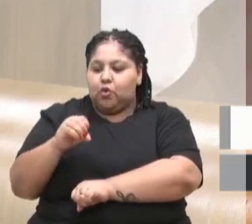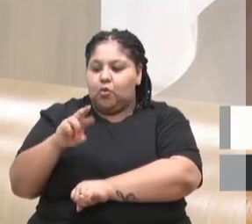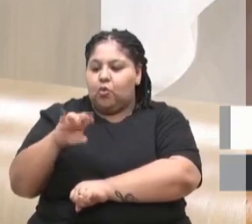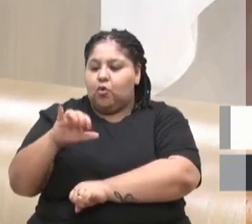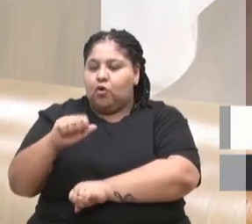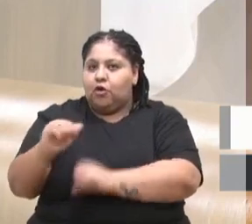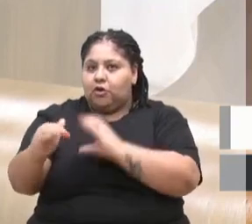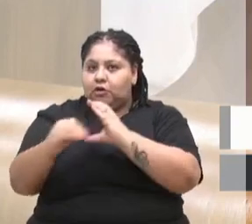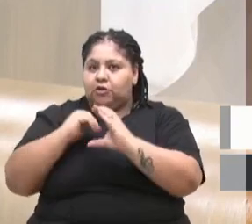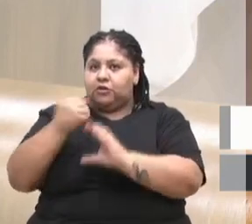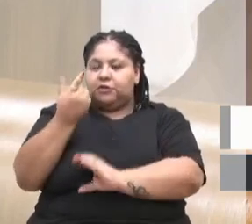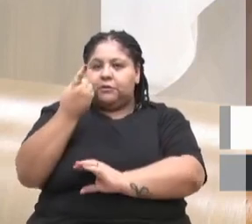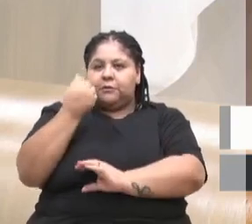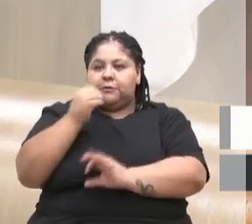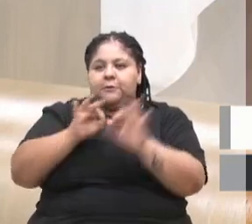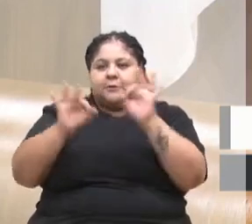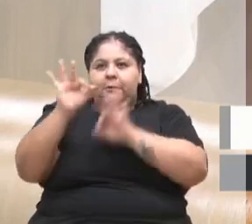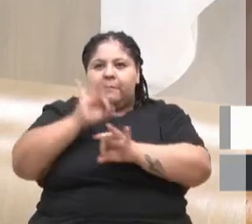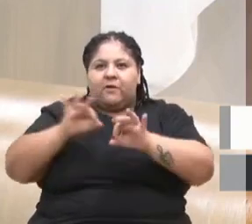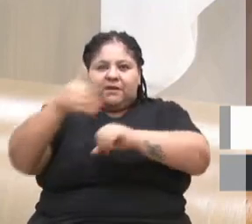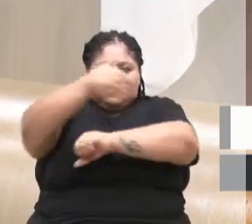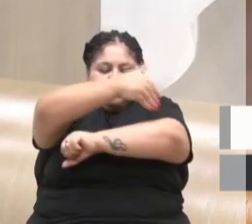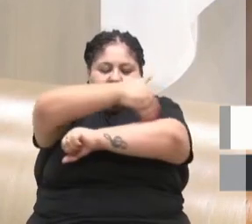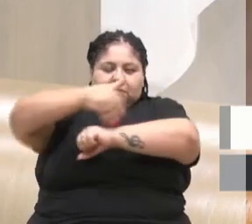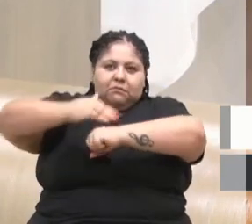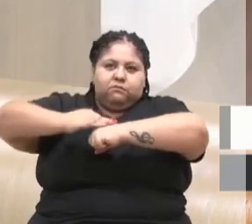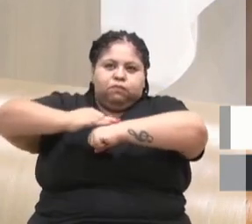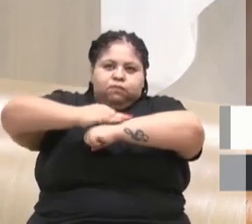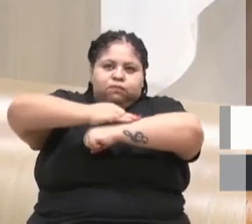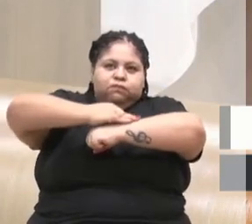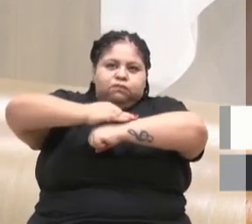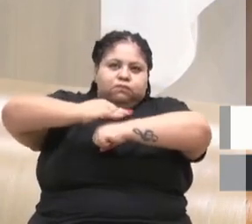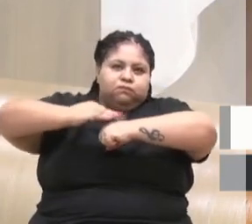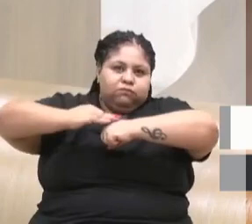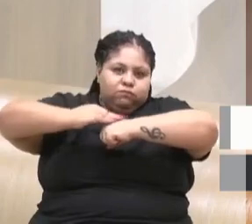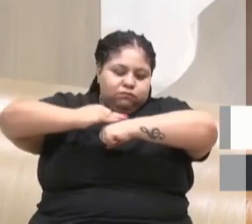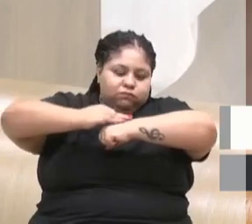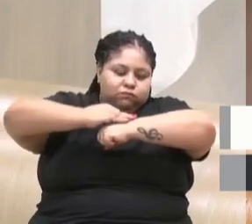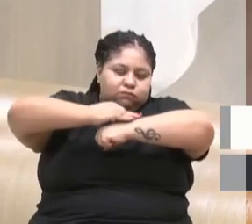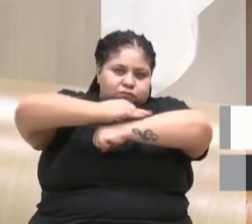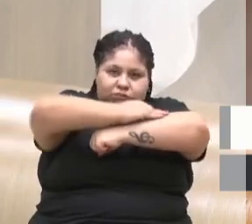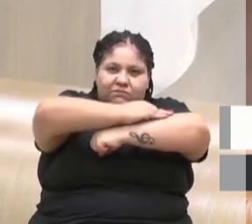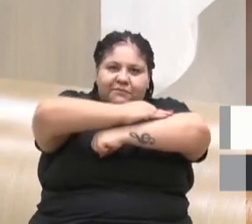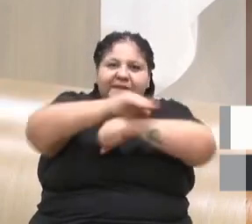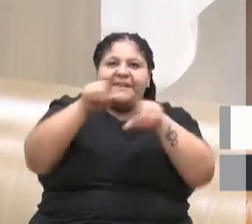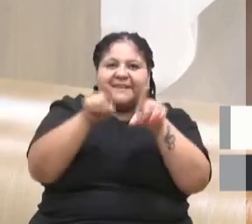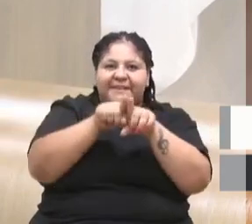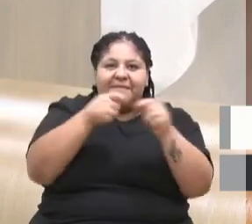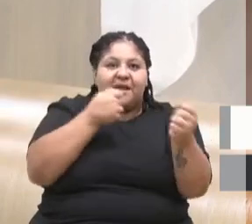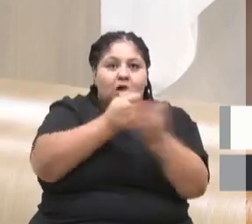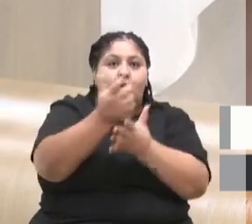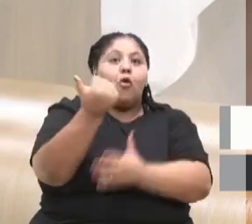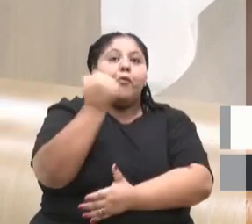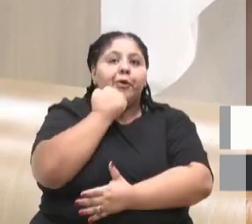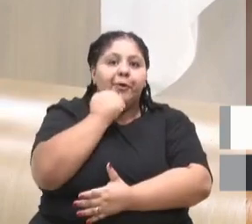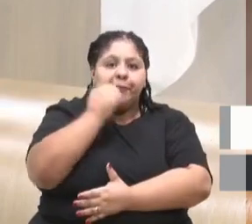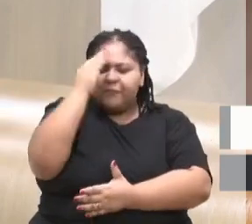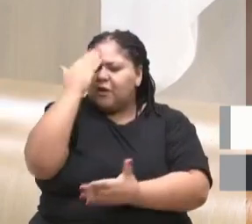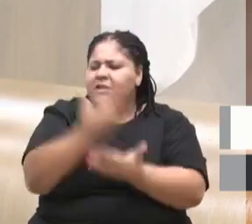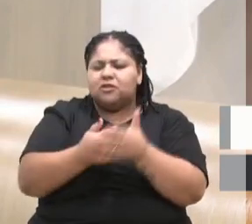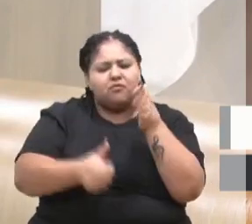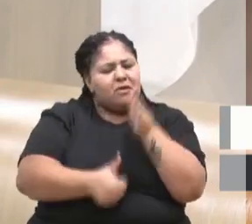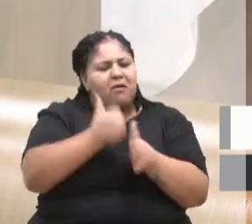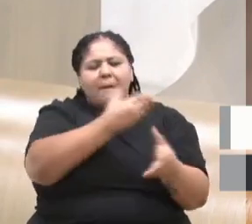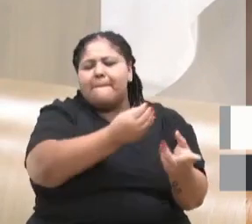para recapeamento asfáltico, para compra de pedras. Então eu acredito que vai melhorar muito a nossa